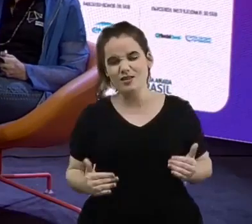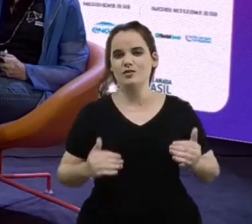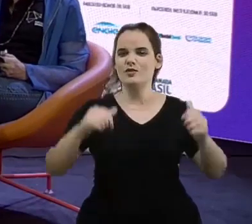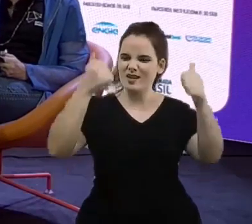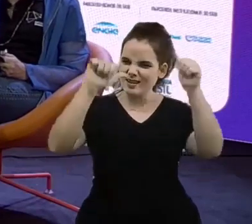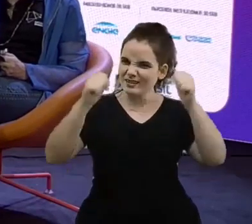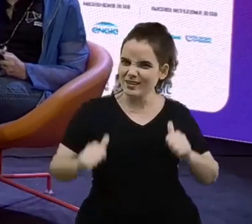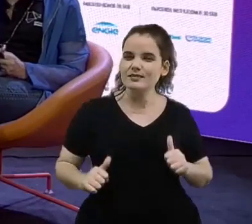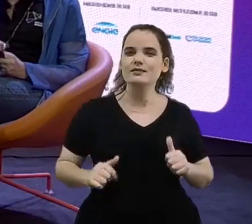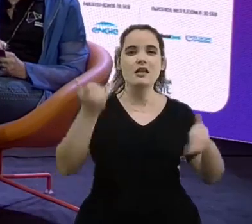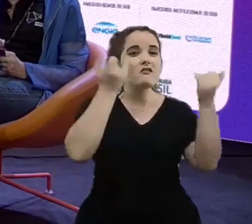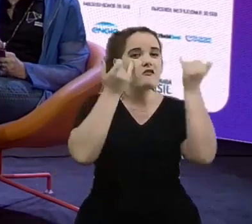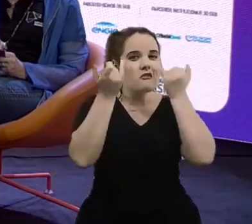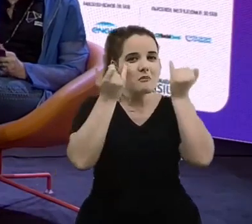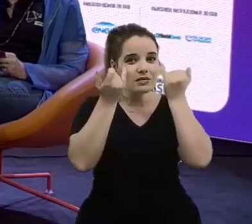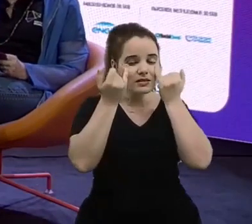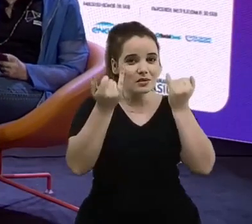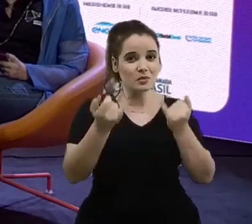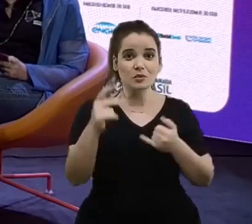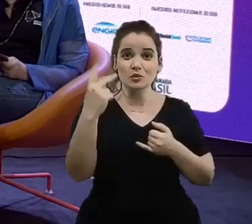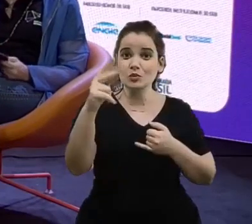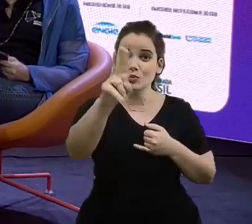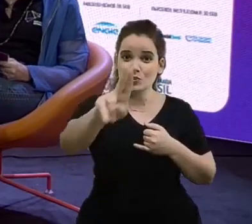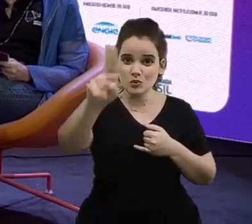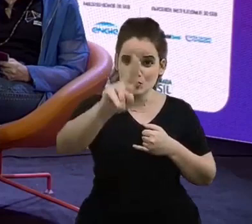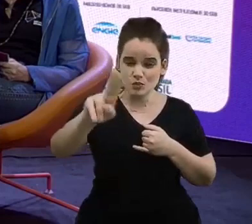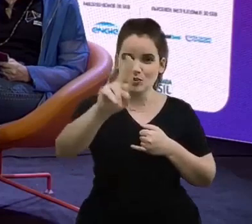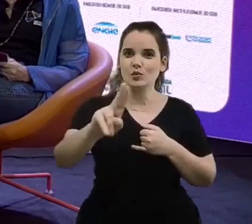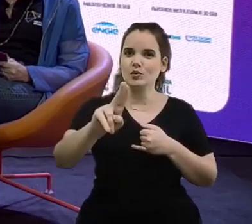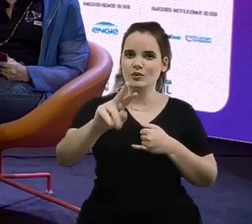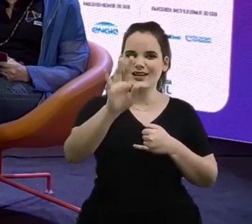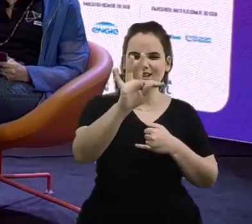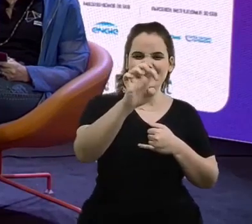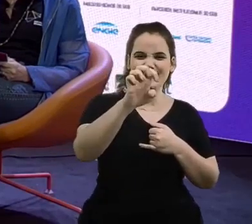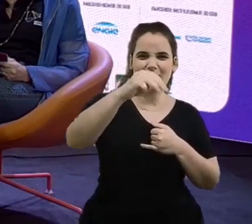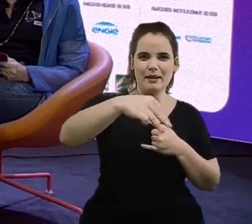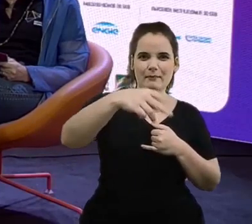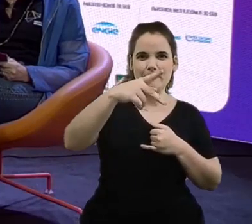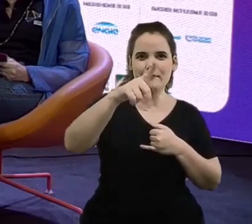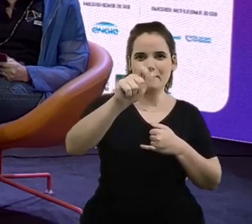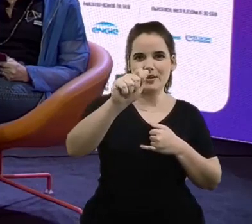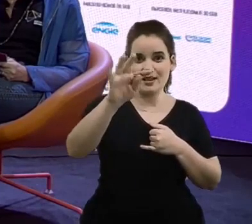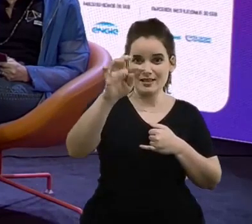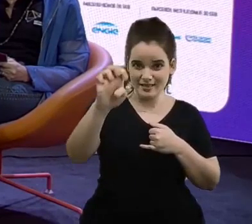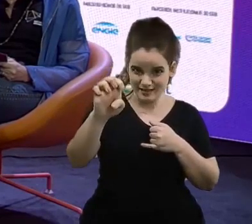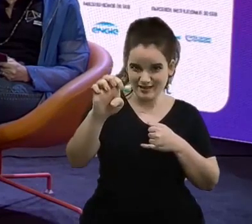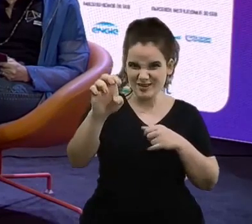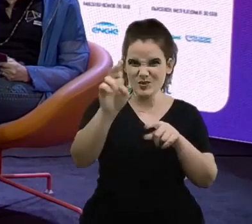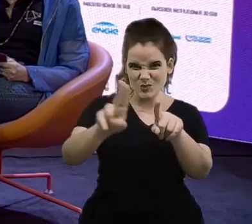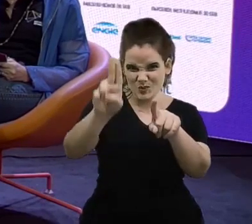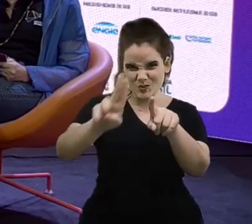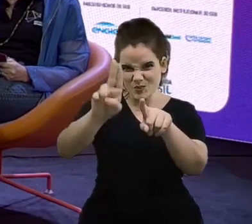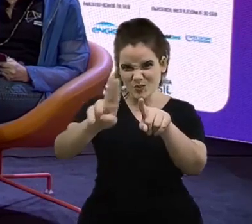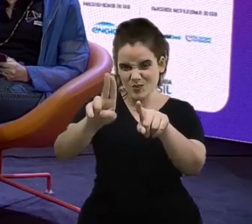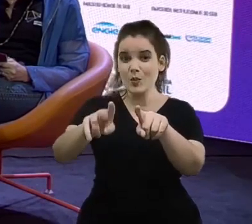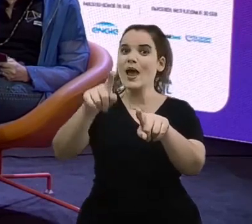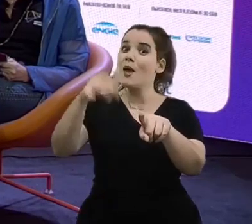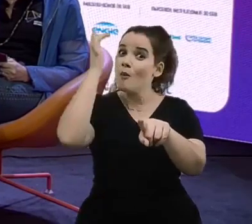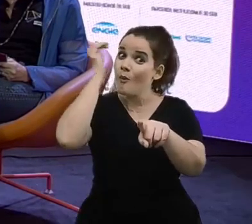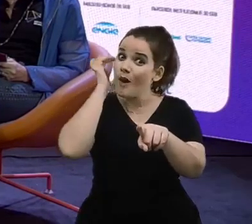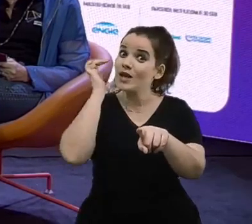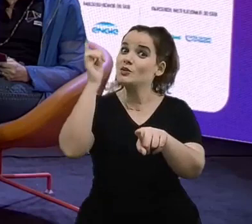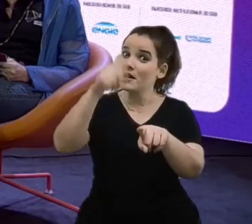aquele seu template de relatórios de dados é do ClickView, do mapa de resultados que a gente fez no passado, com a CEPLAG, que